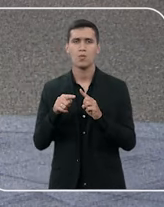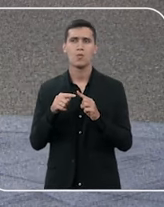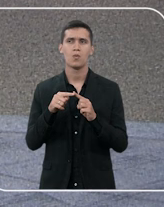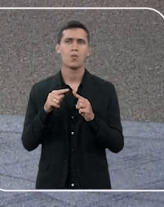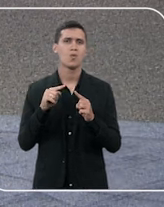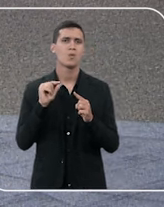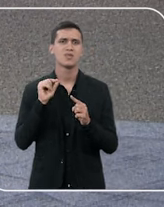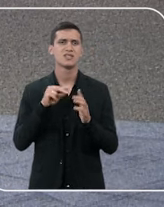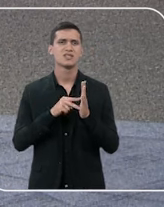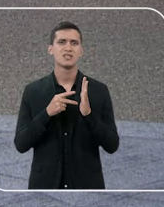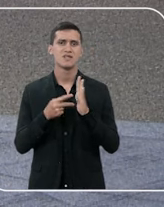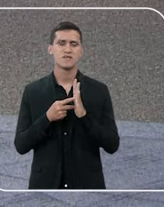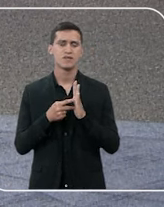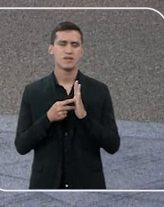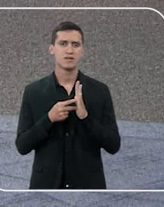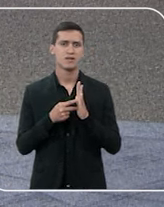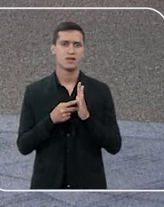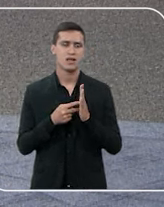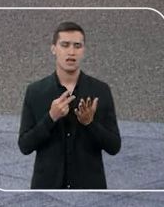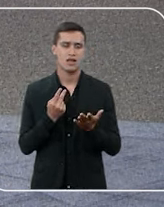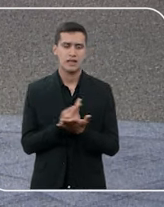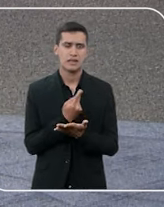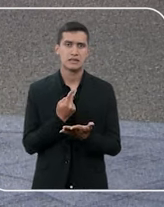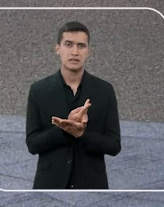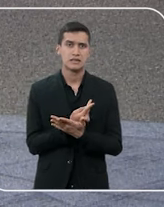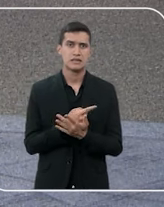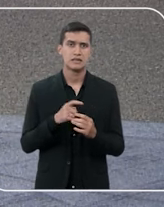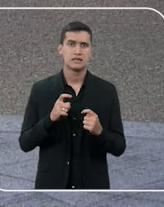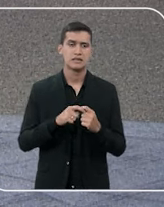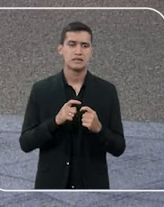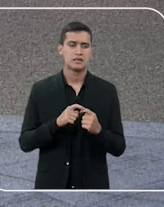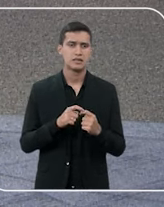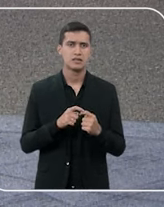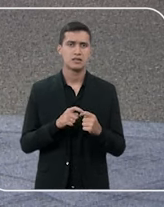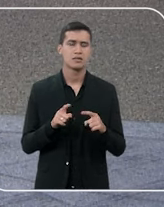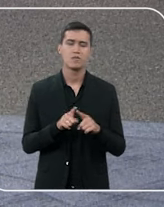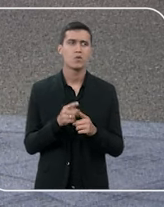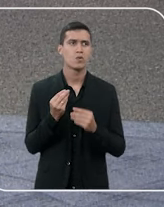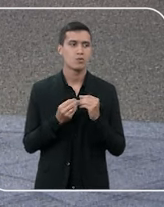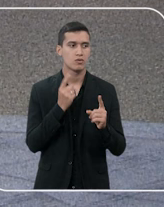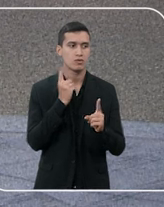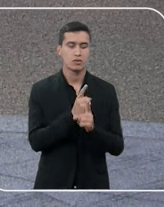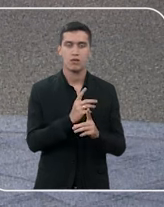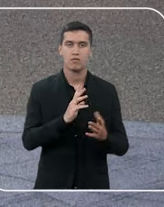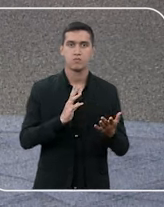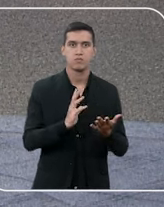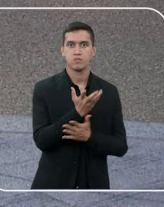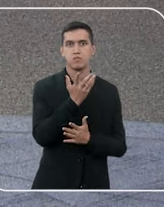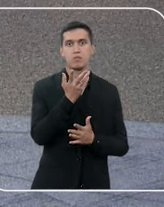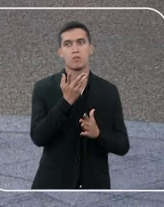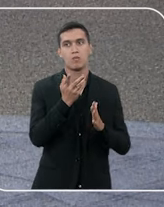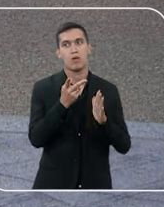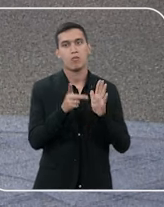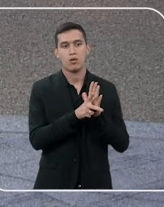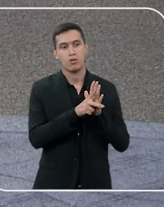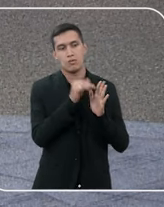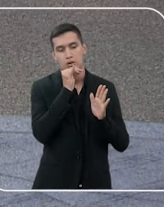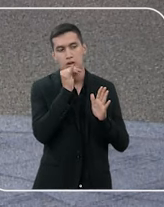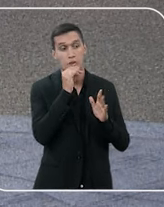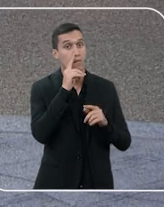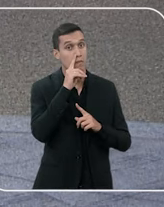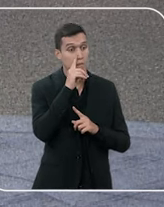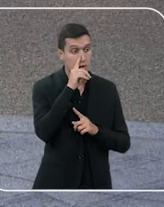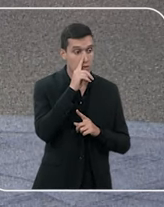caracteriza, professora Natália, o erro médico e como diferenciá-lo de uma fatalidade decorrente dos riscos de algum procedimento